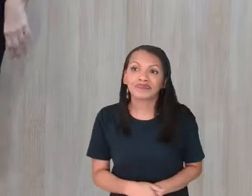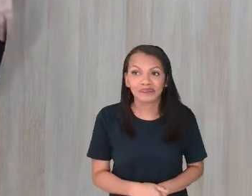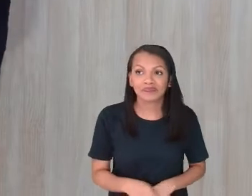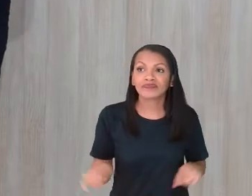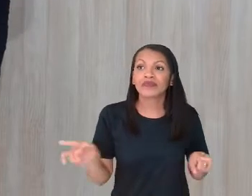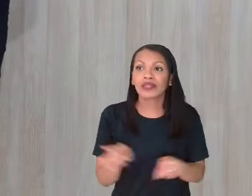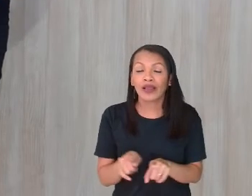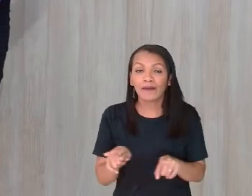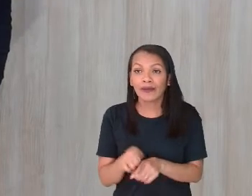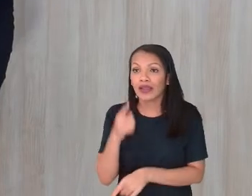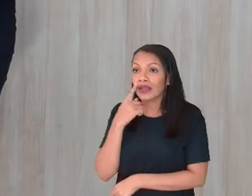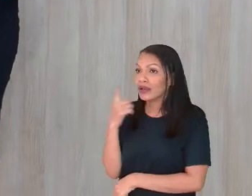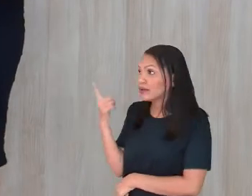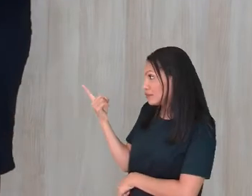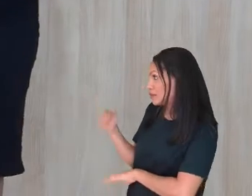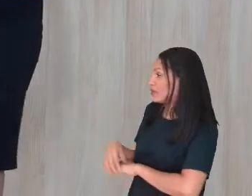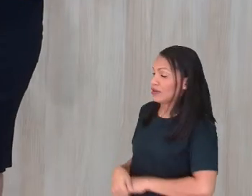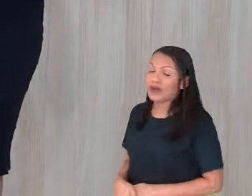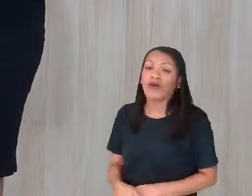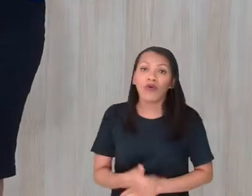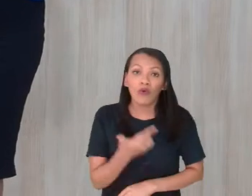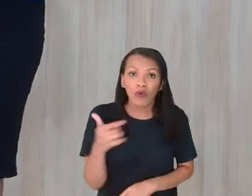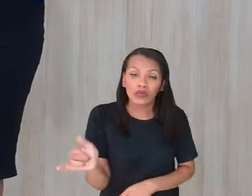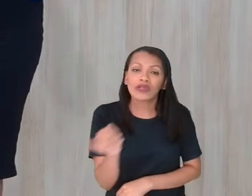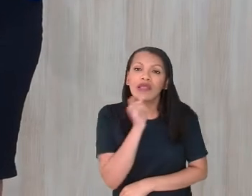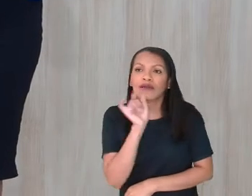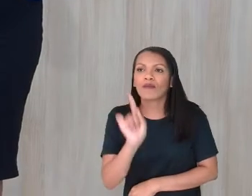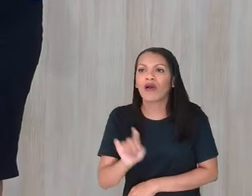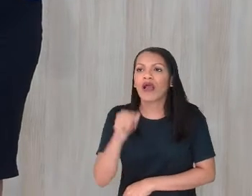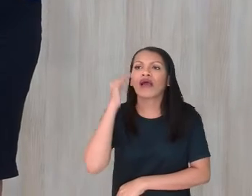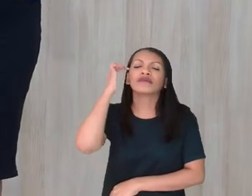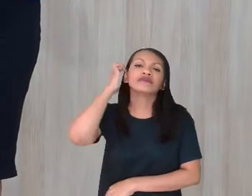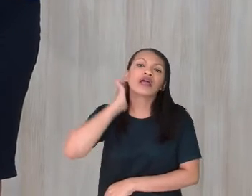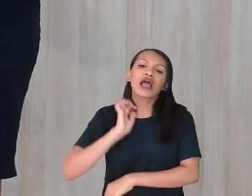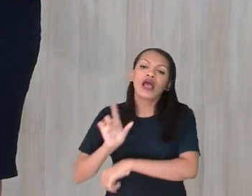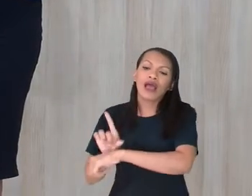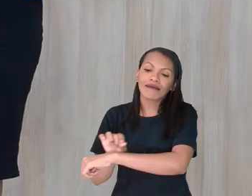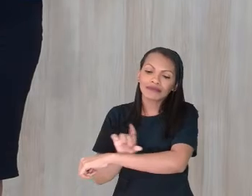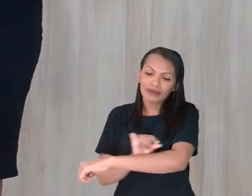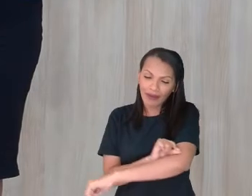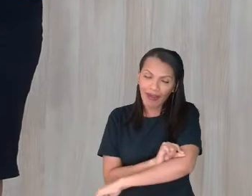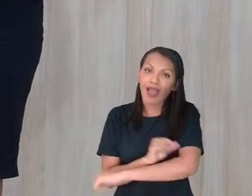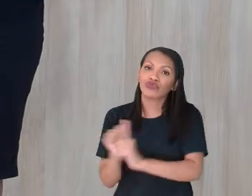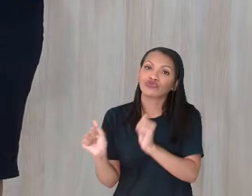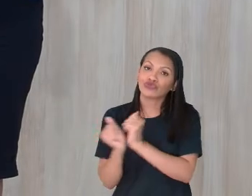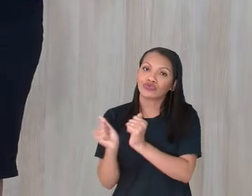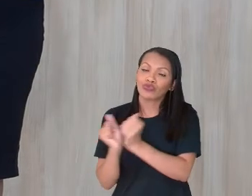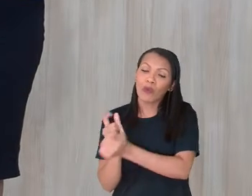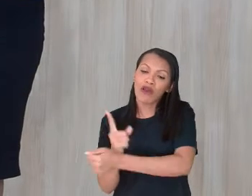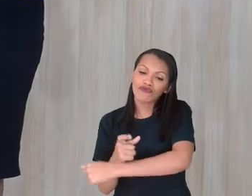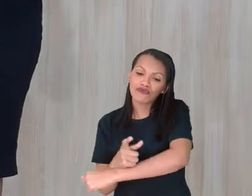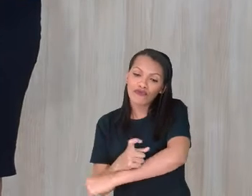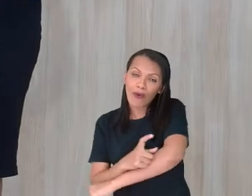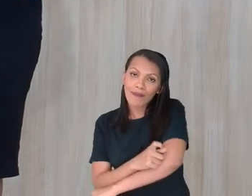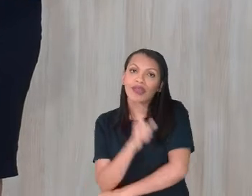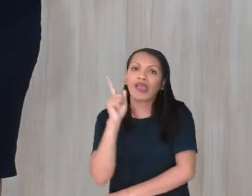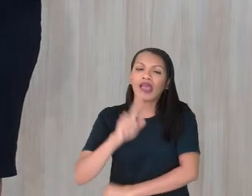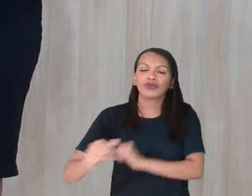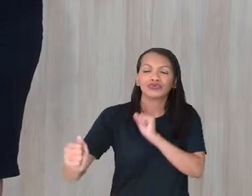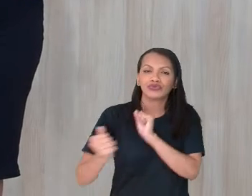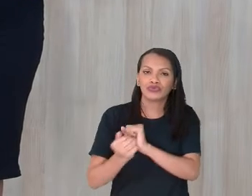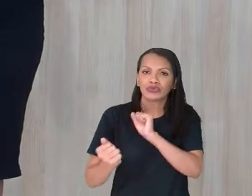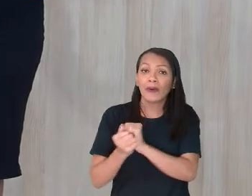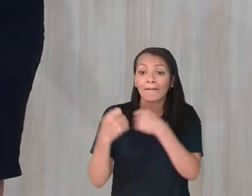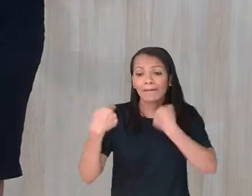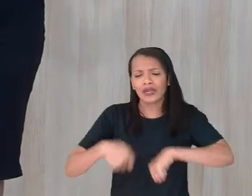em A Cigarra e a Formiga. Então, todas essas fábulas, acabam que a gente tem contato com elas, né? Ao longo das